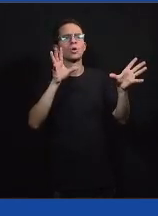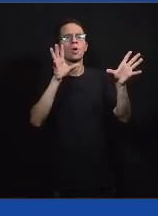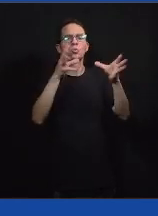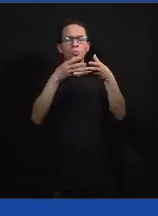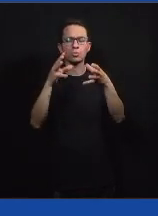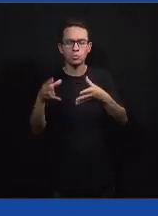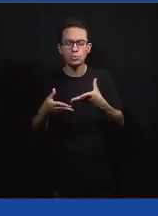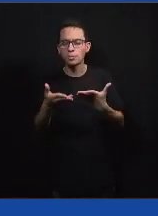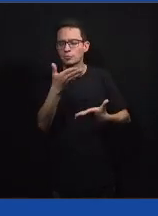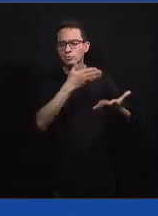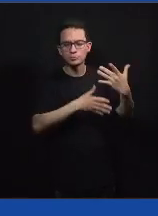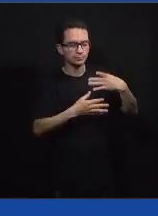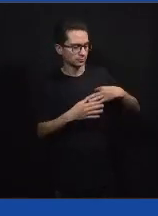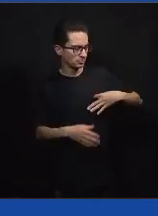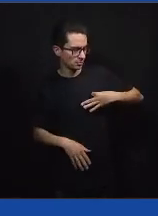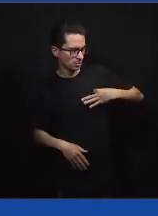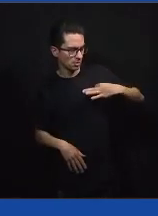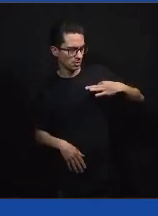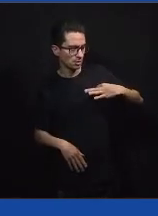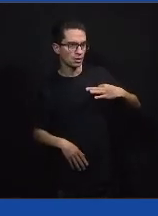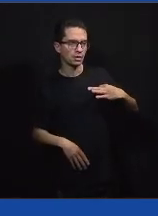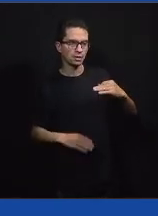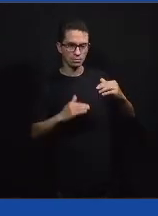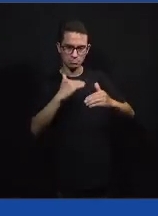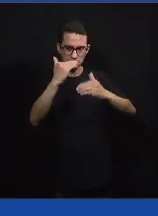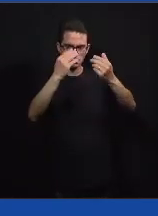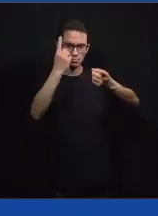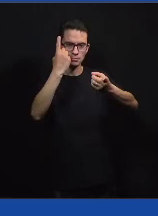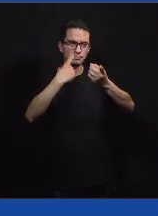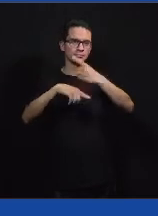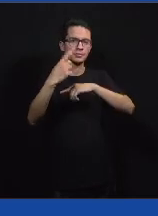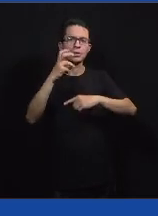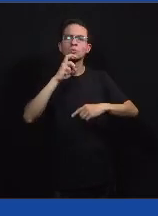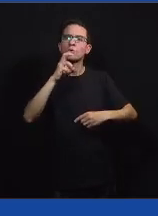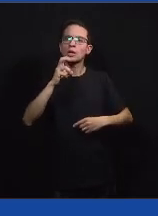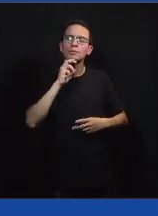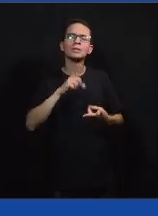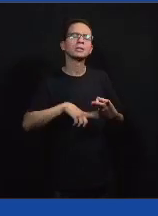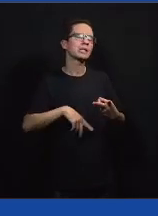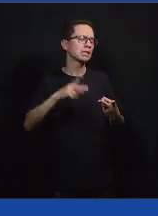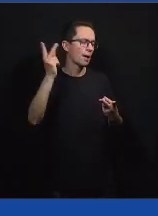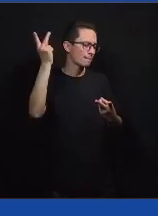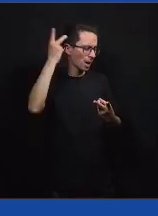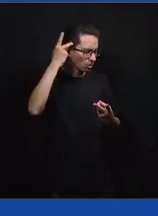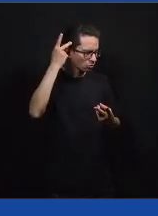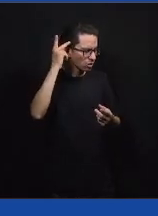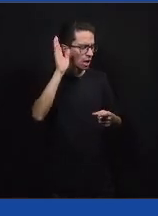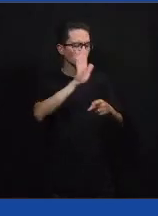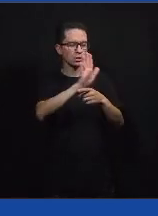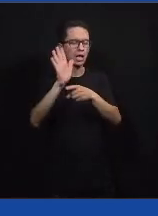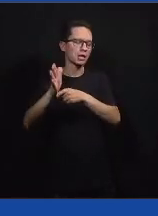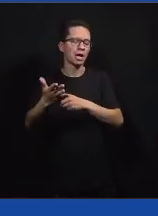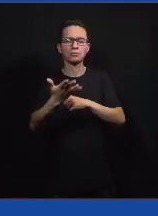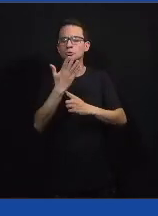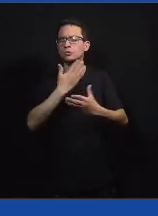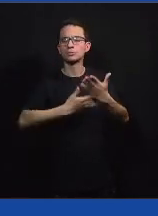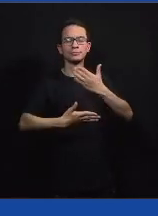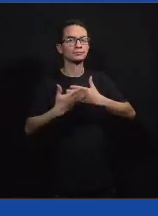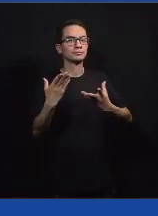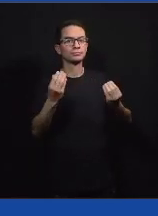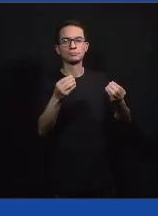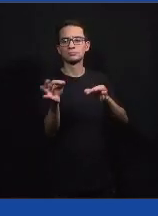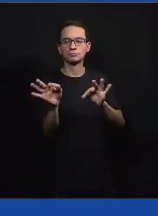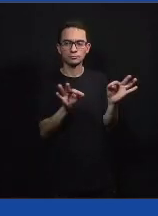voluntários para as duas ONGs aumentar as ONGs e para Sorocaba para São Paulo para poder ajudar então a gente tem vários